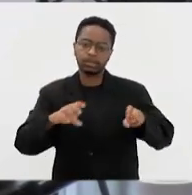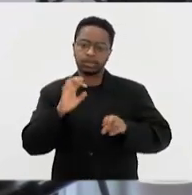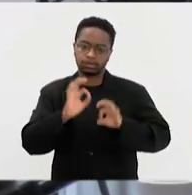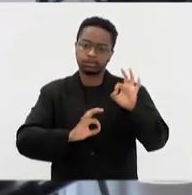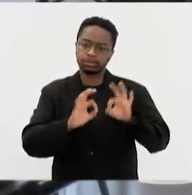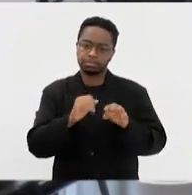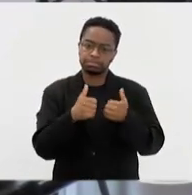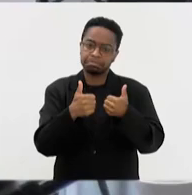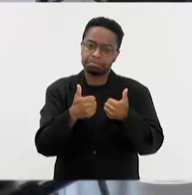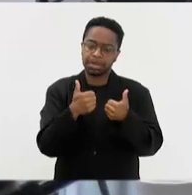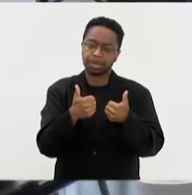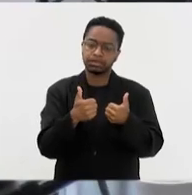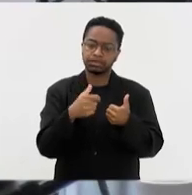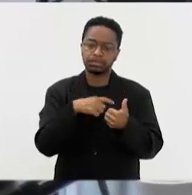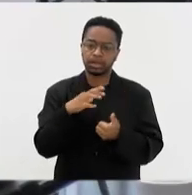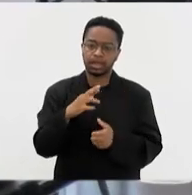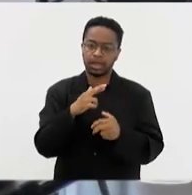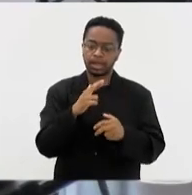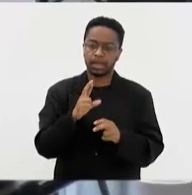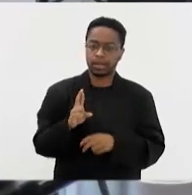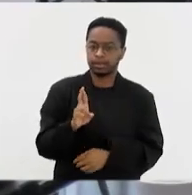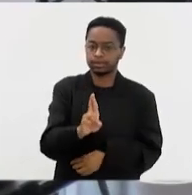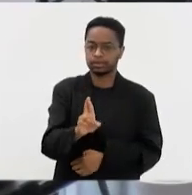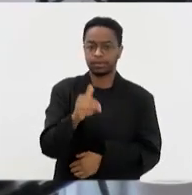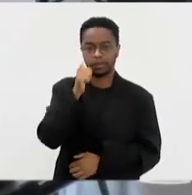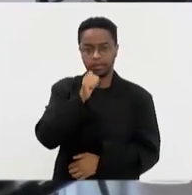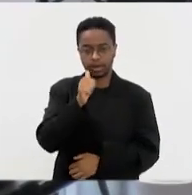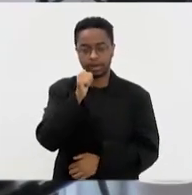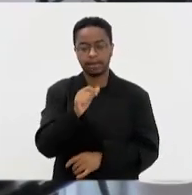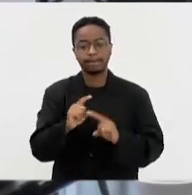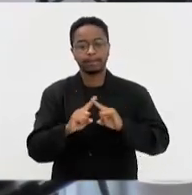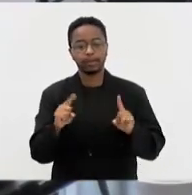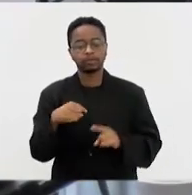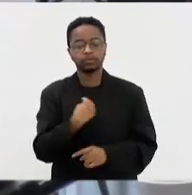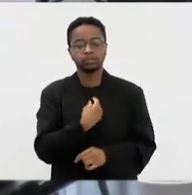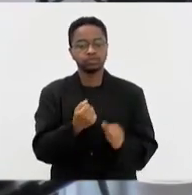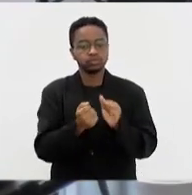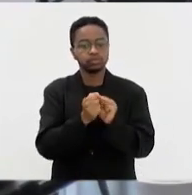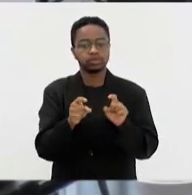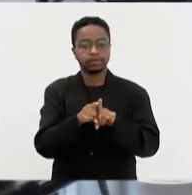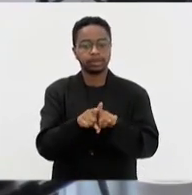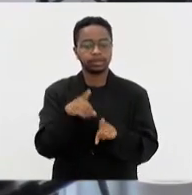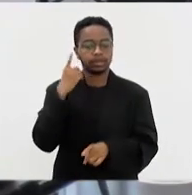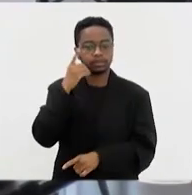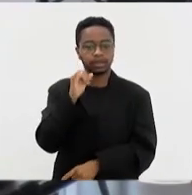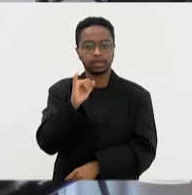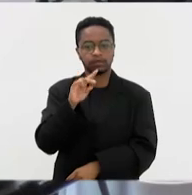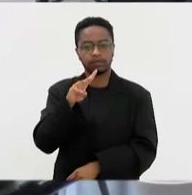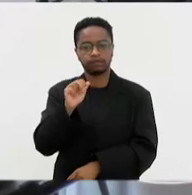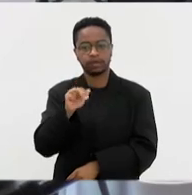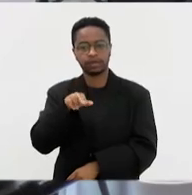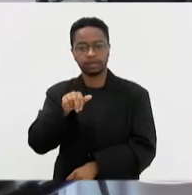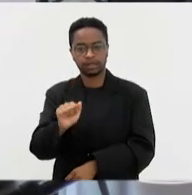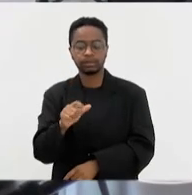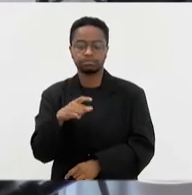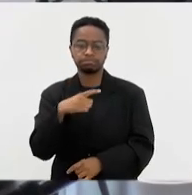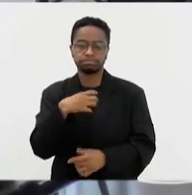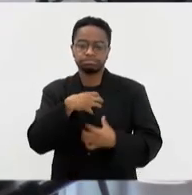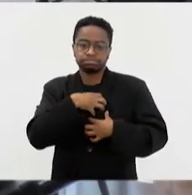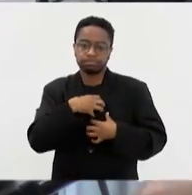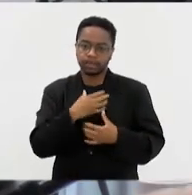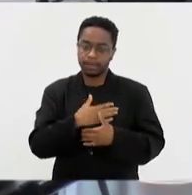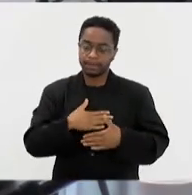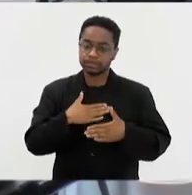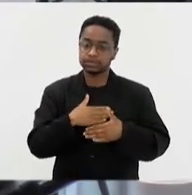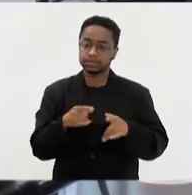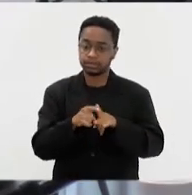bem composta, assim, representativa por mulheres. Mas a gente estará junto e a deputada Ivana com certeza também estará. Será um prazer. Muito obrigada